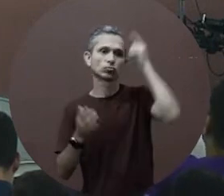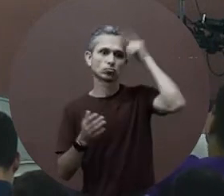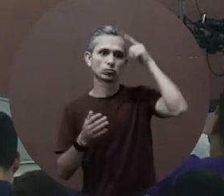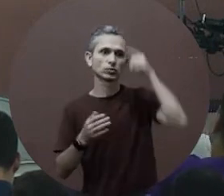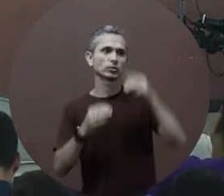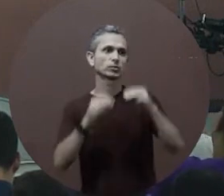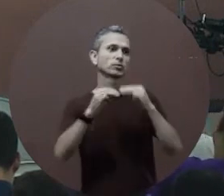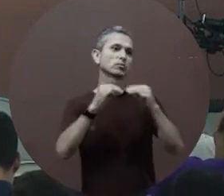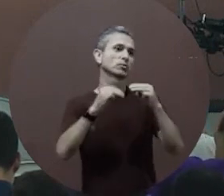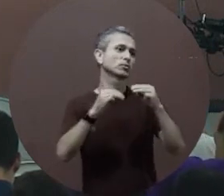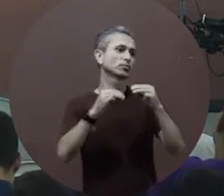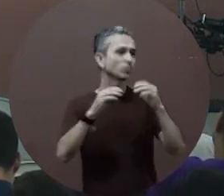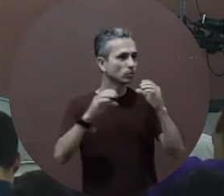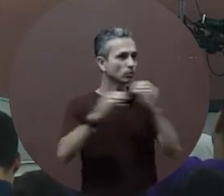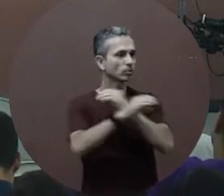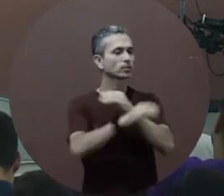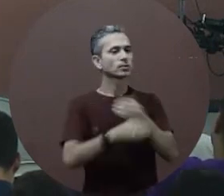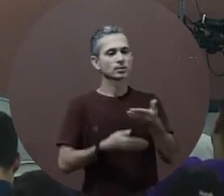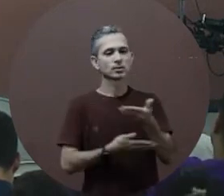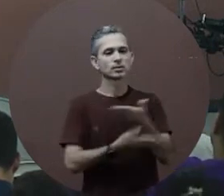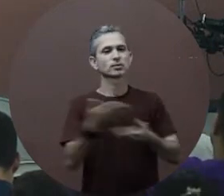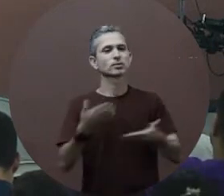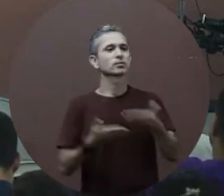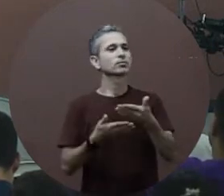a servir uns aos outros.